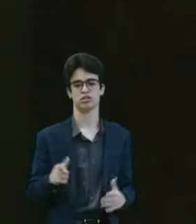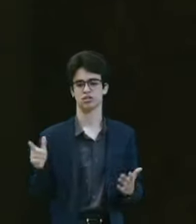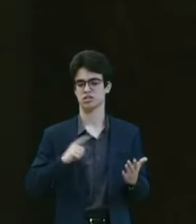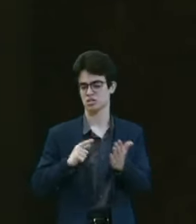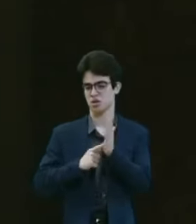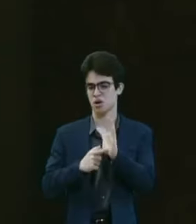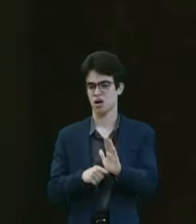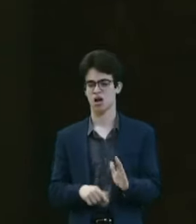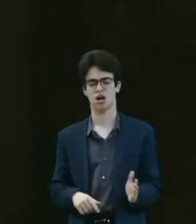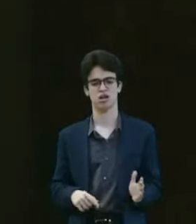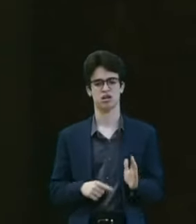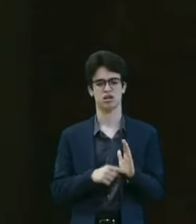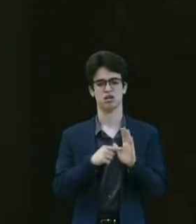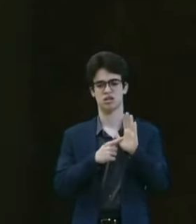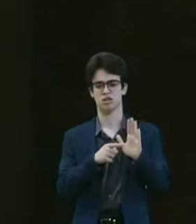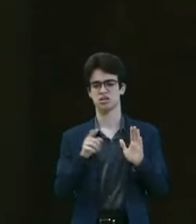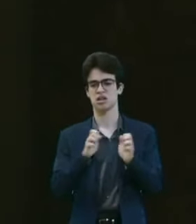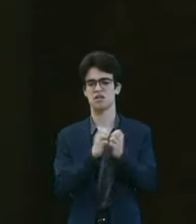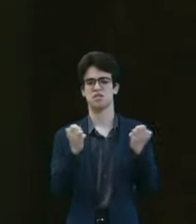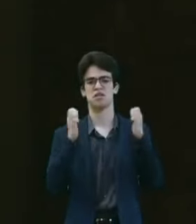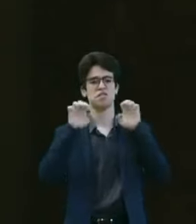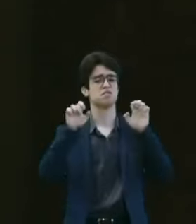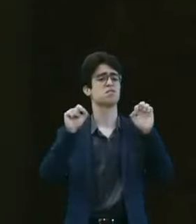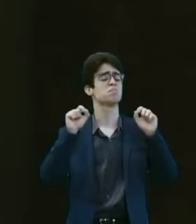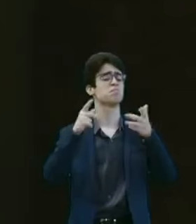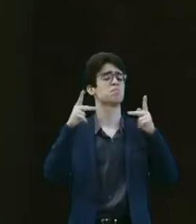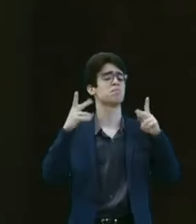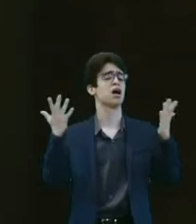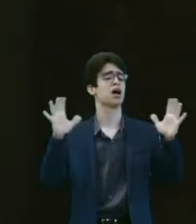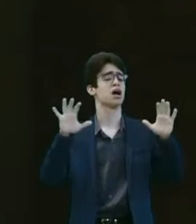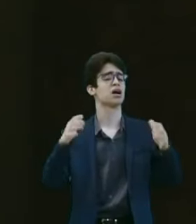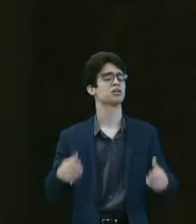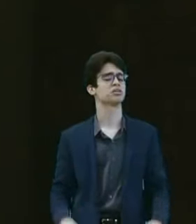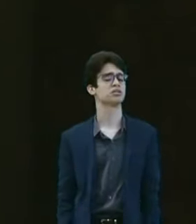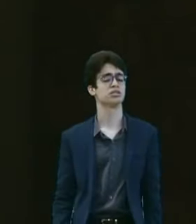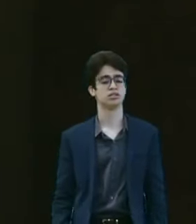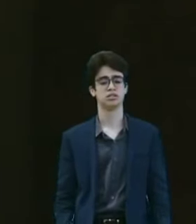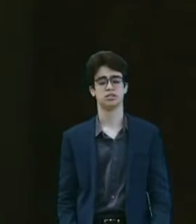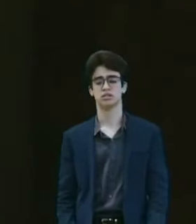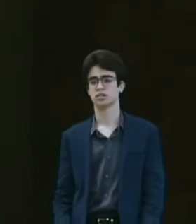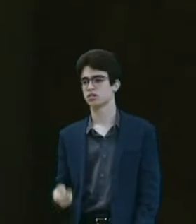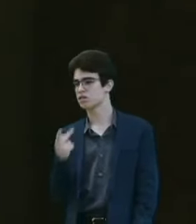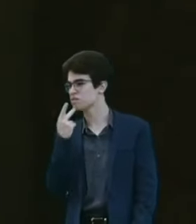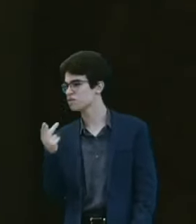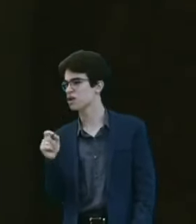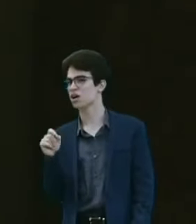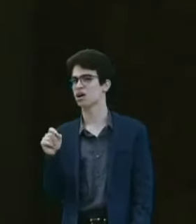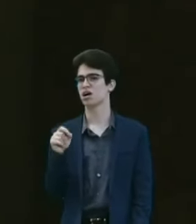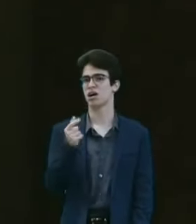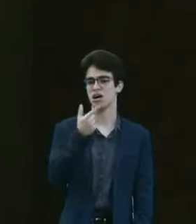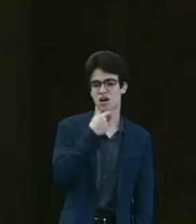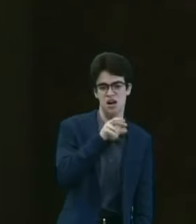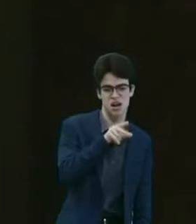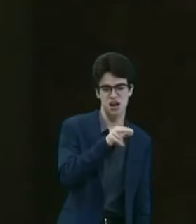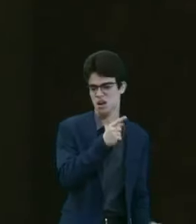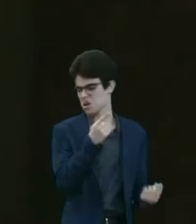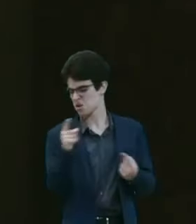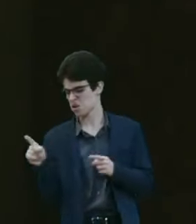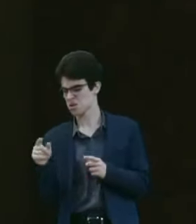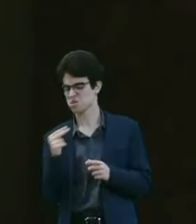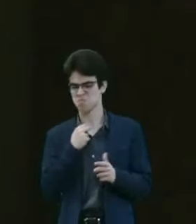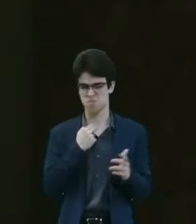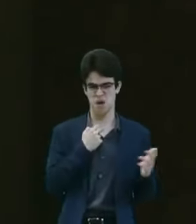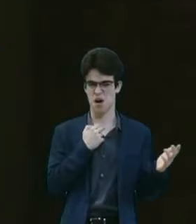aqui, ó. Que evangelho que você prega esse, pastor? O meu diz que não pode irmão processar irmão, que história é